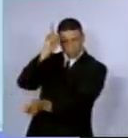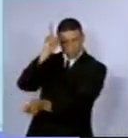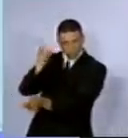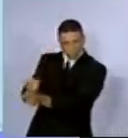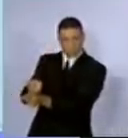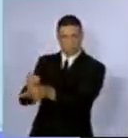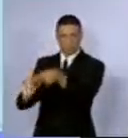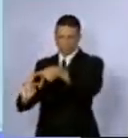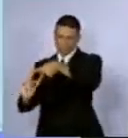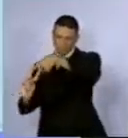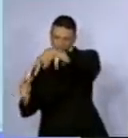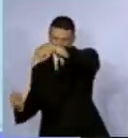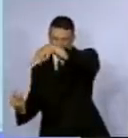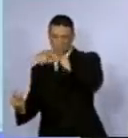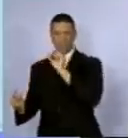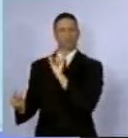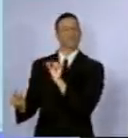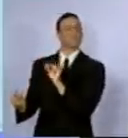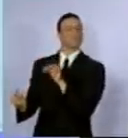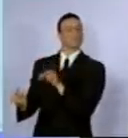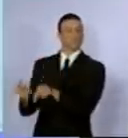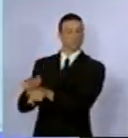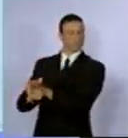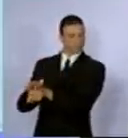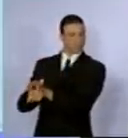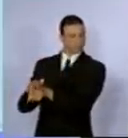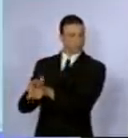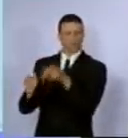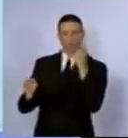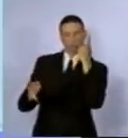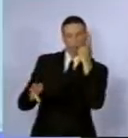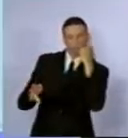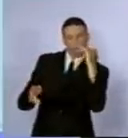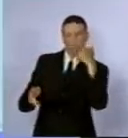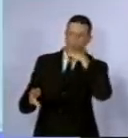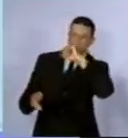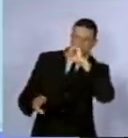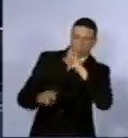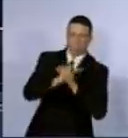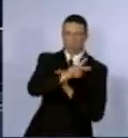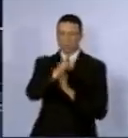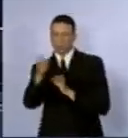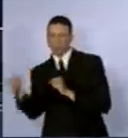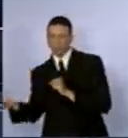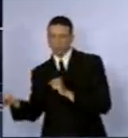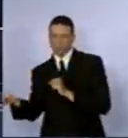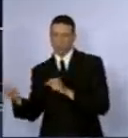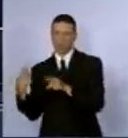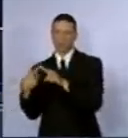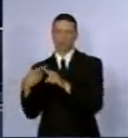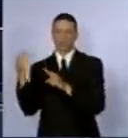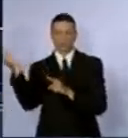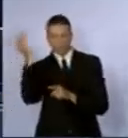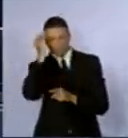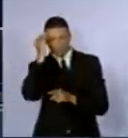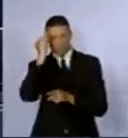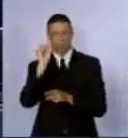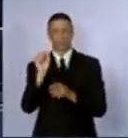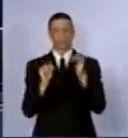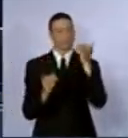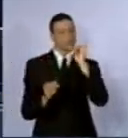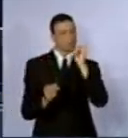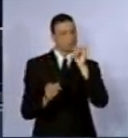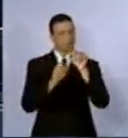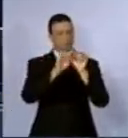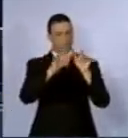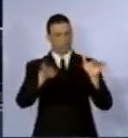os genes da sua mãe ou do pai. Nós podemos ver aqui que existe um aumento no dano de DNA a partir do momento